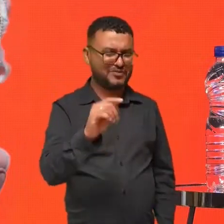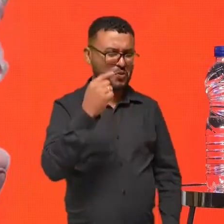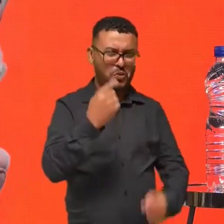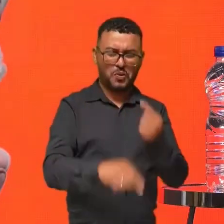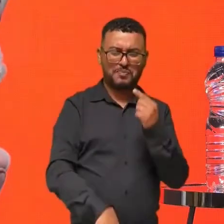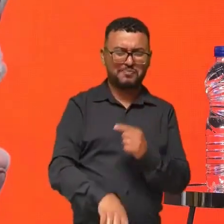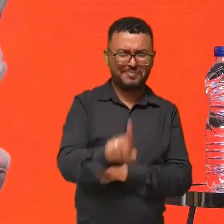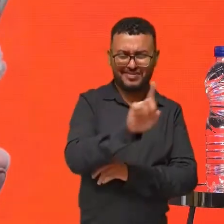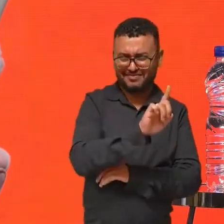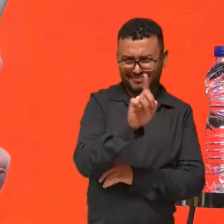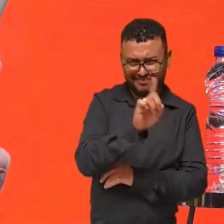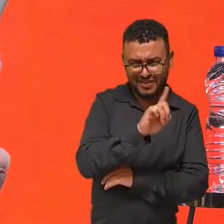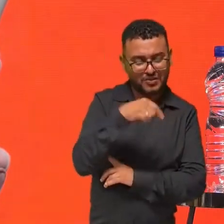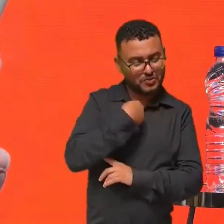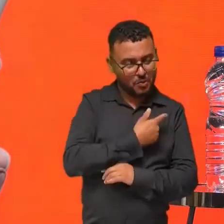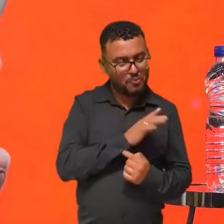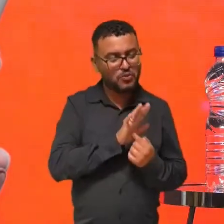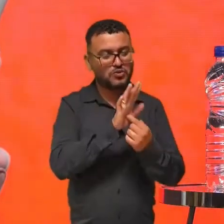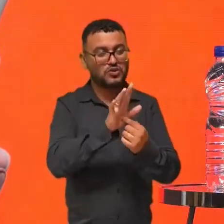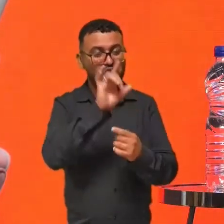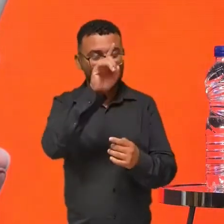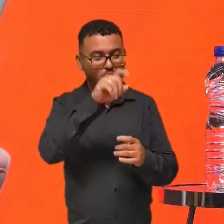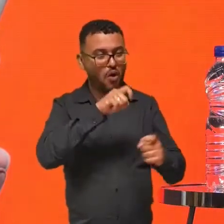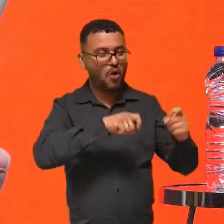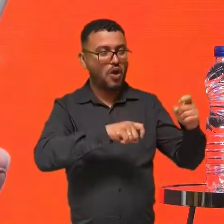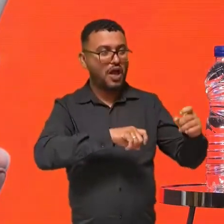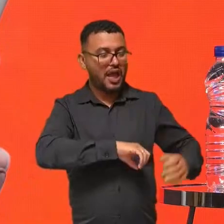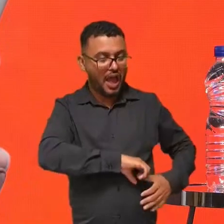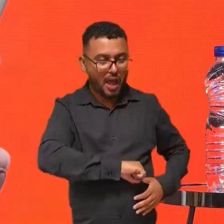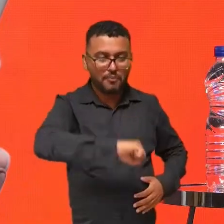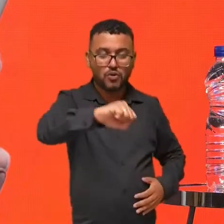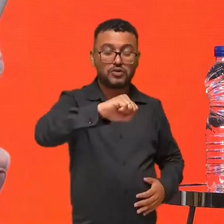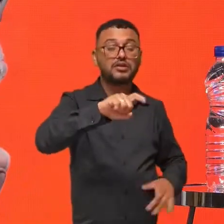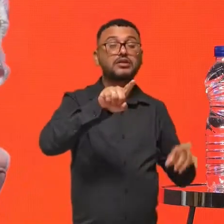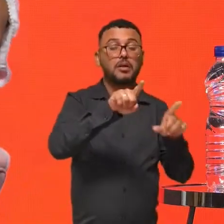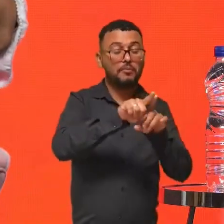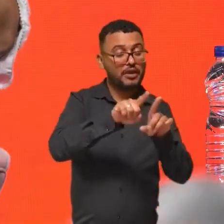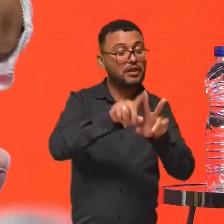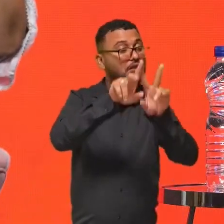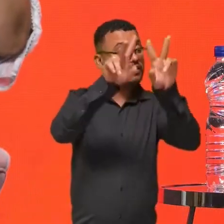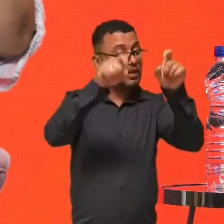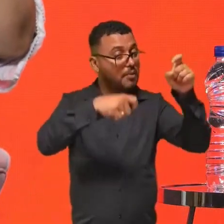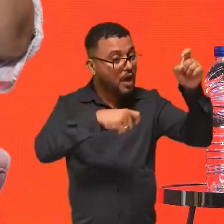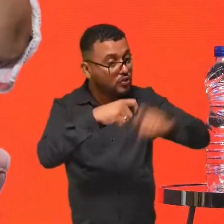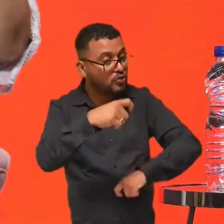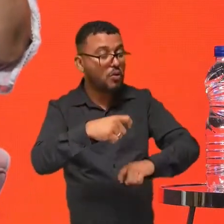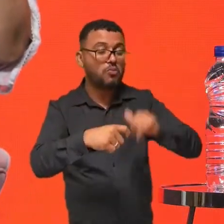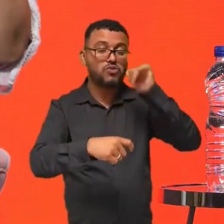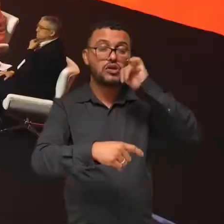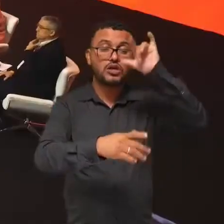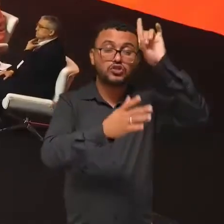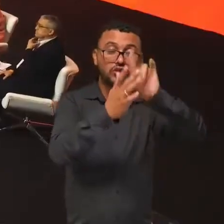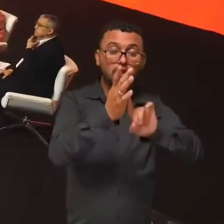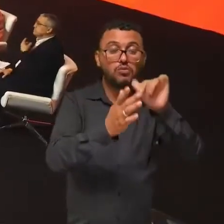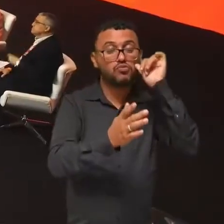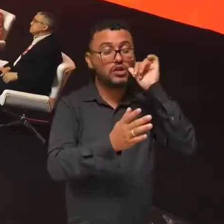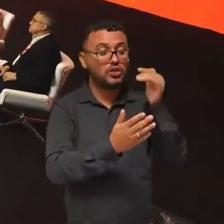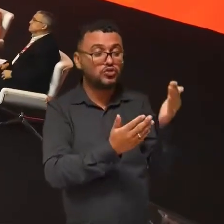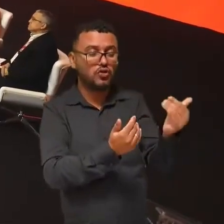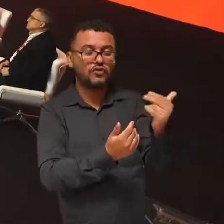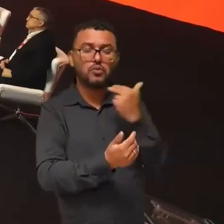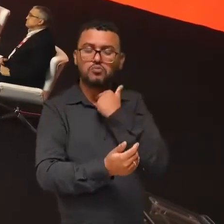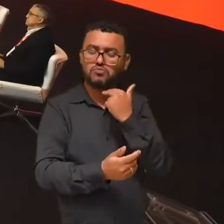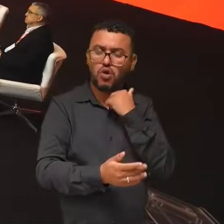do aborto, mas sim de estupro, do direito de mulheres e meninas não serem violadas e que seus